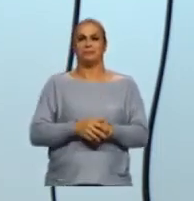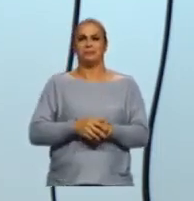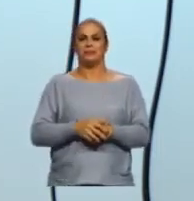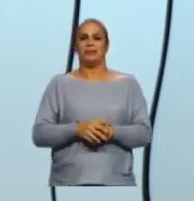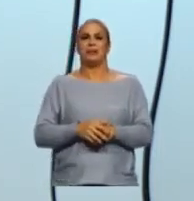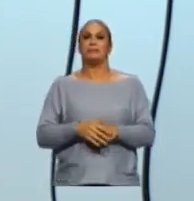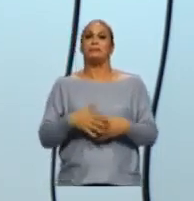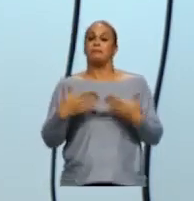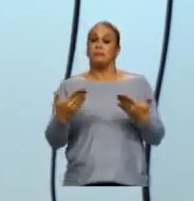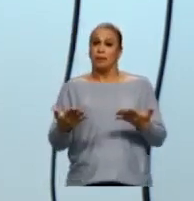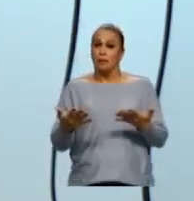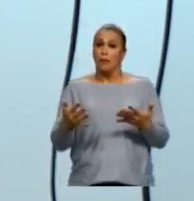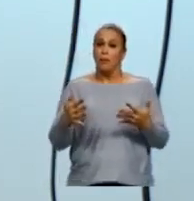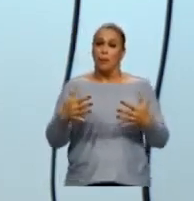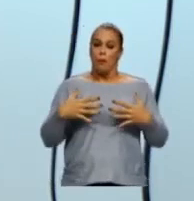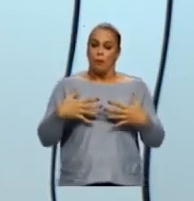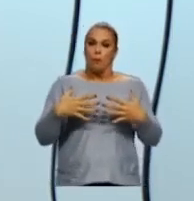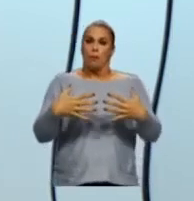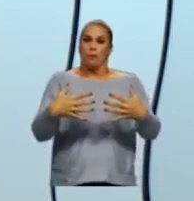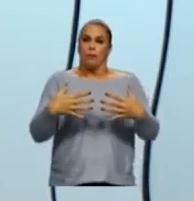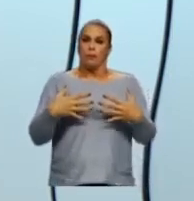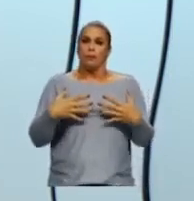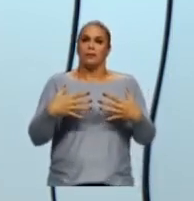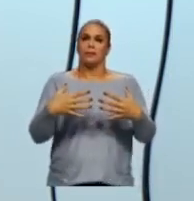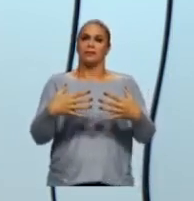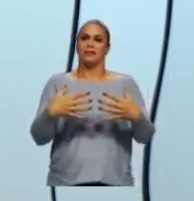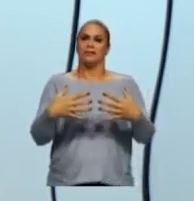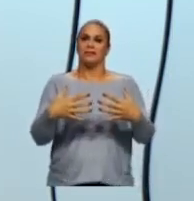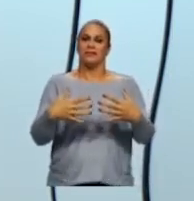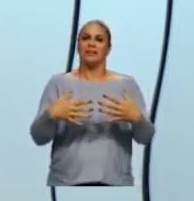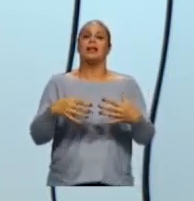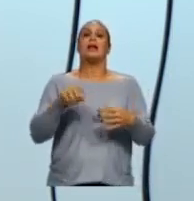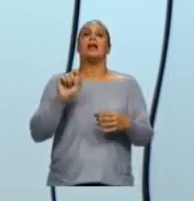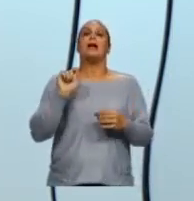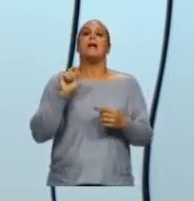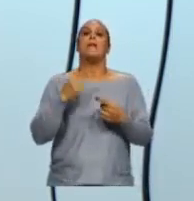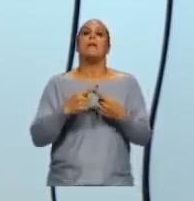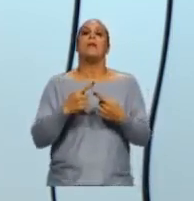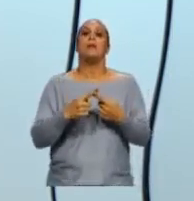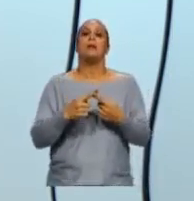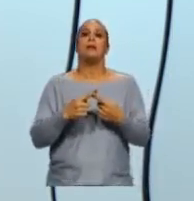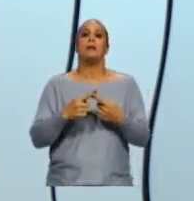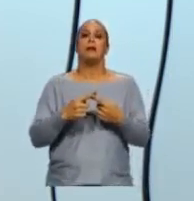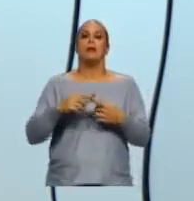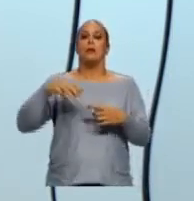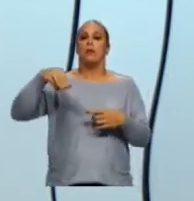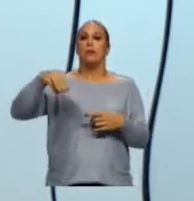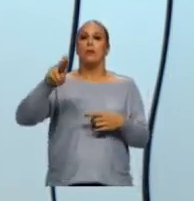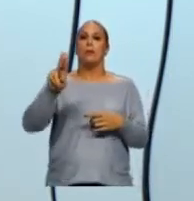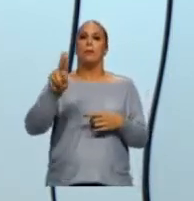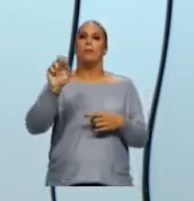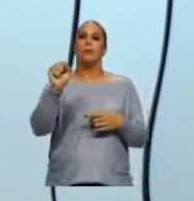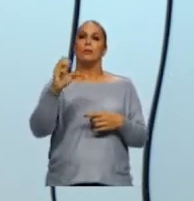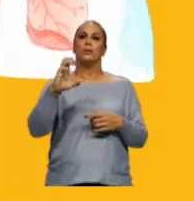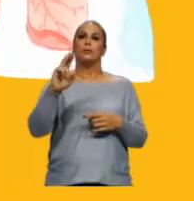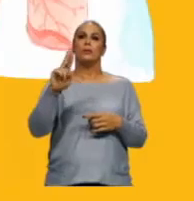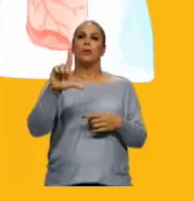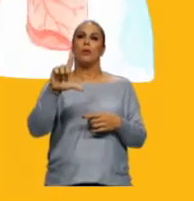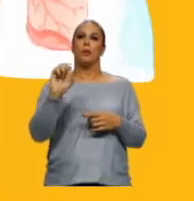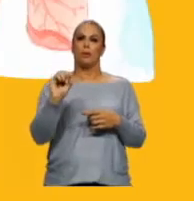esses movimentos respiratórios, ele é dado graças a um músculo que a gente chama de